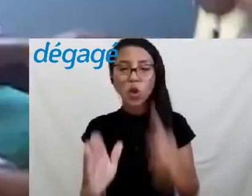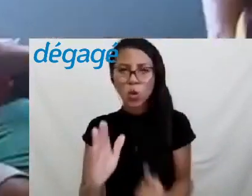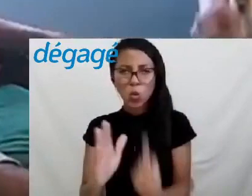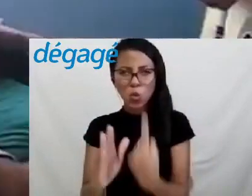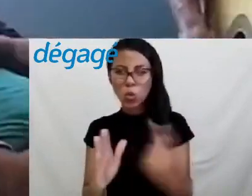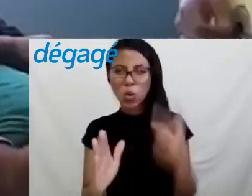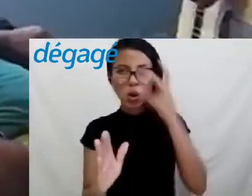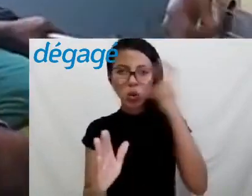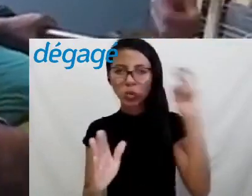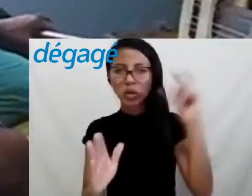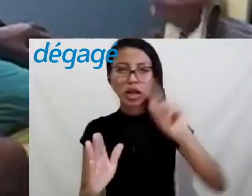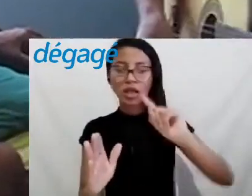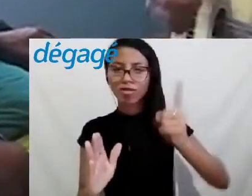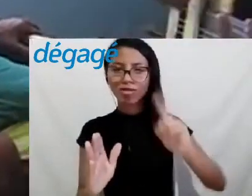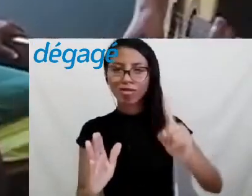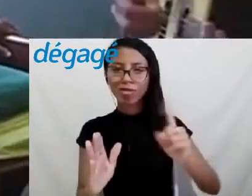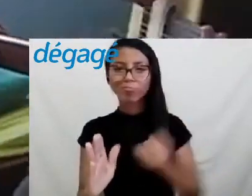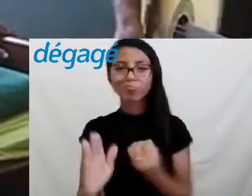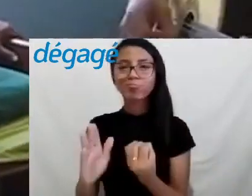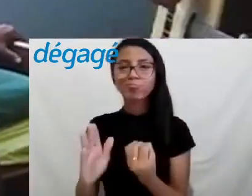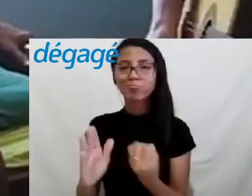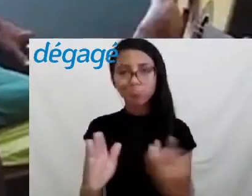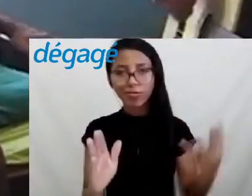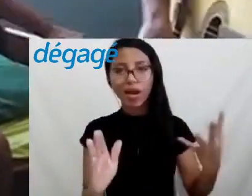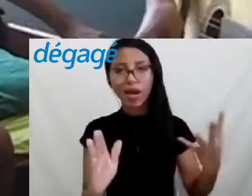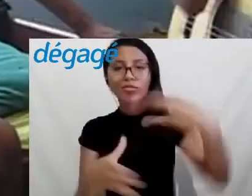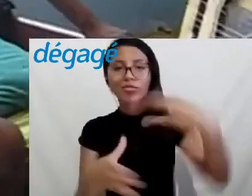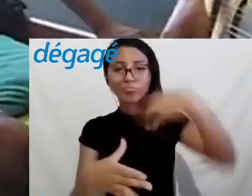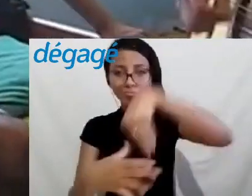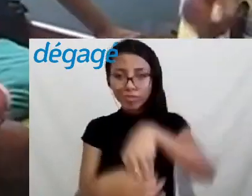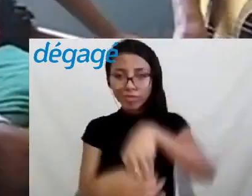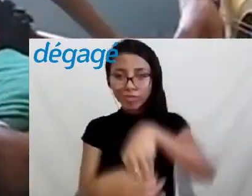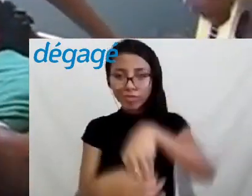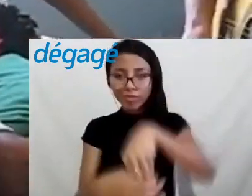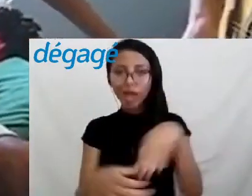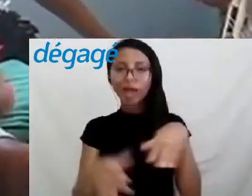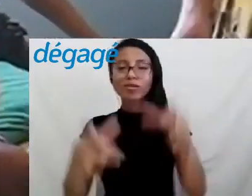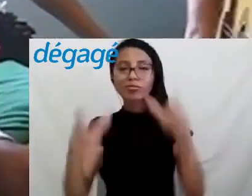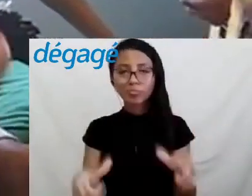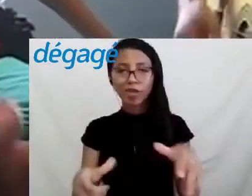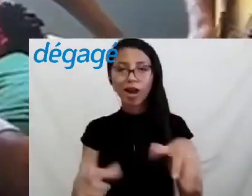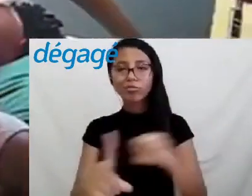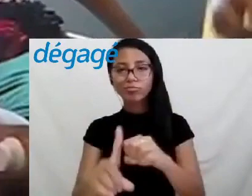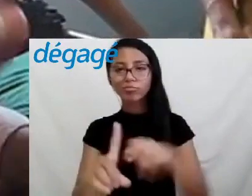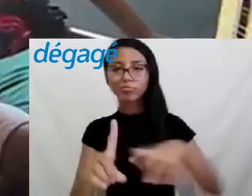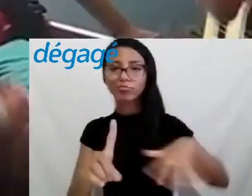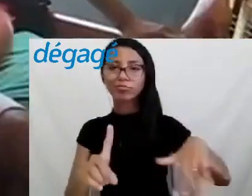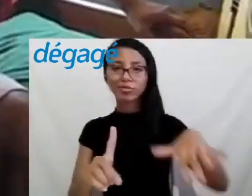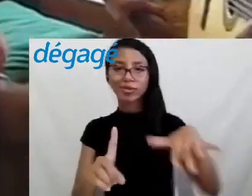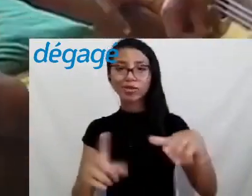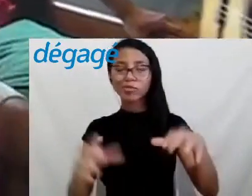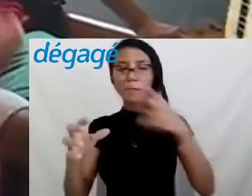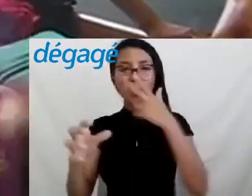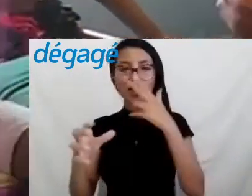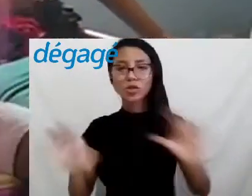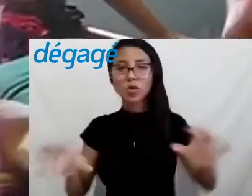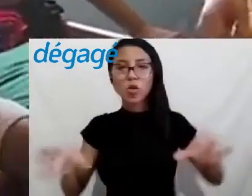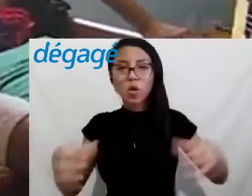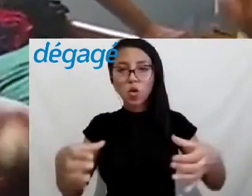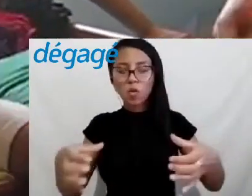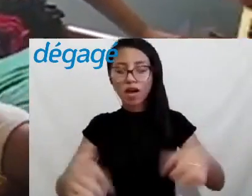peristálticos. E aí, o ISO cultural, vamos organizar essa aula para que eles, né?